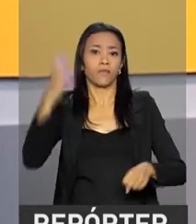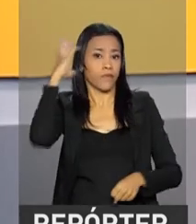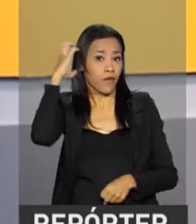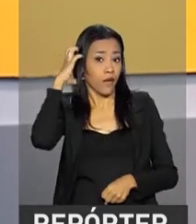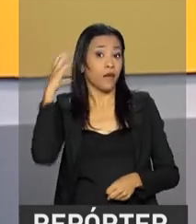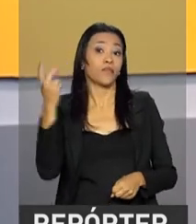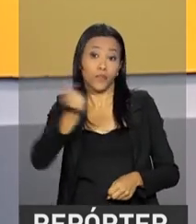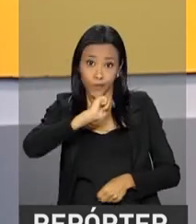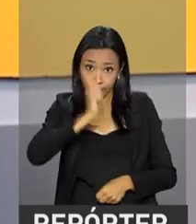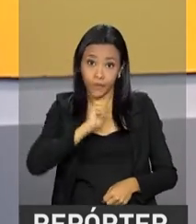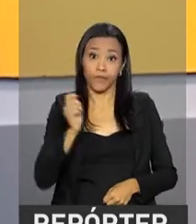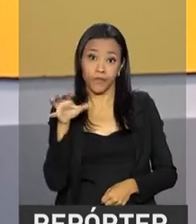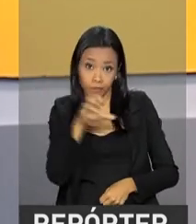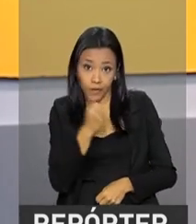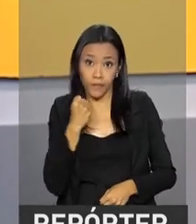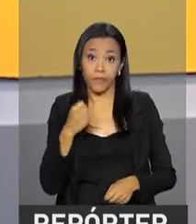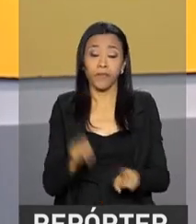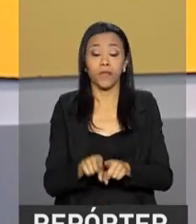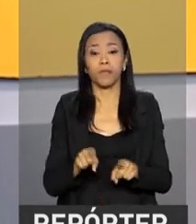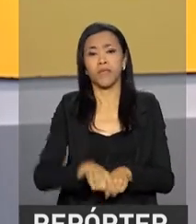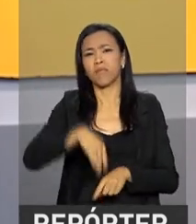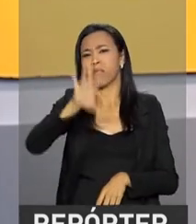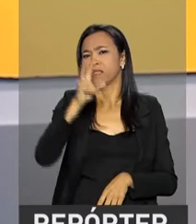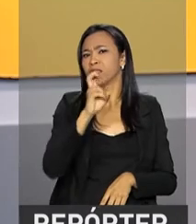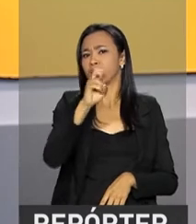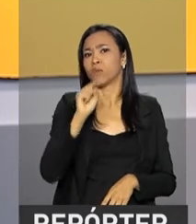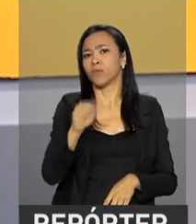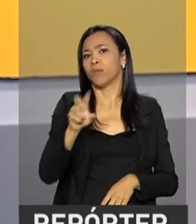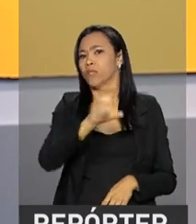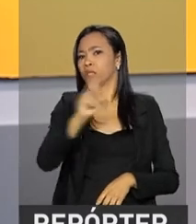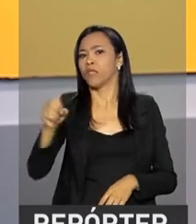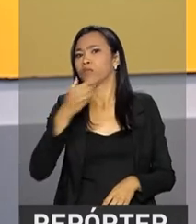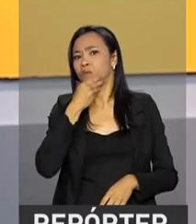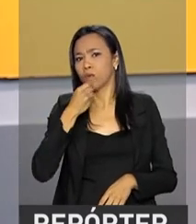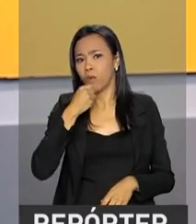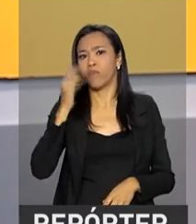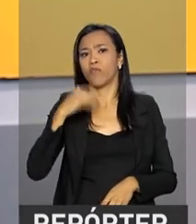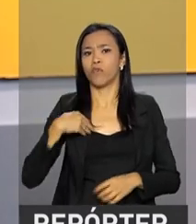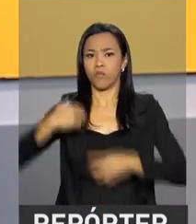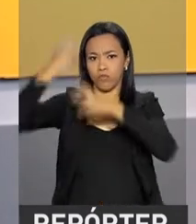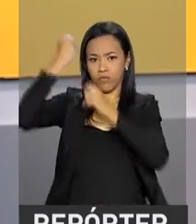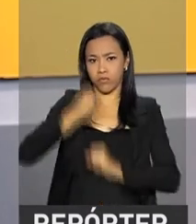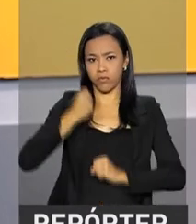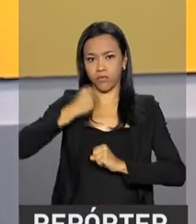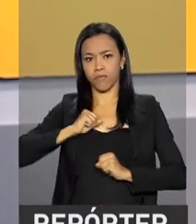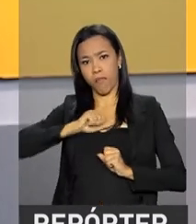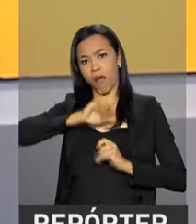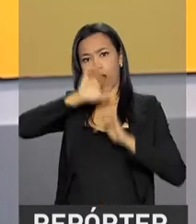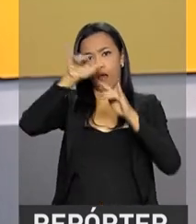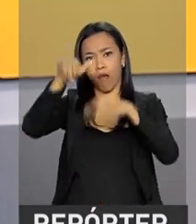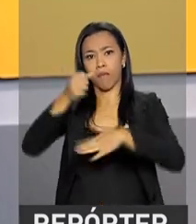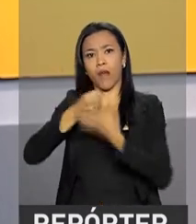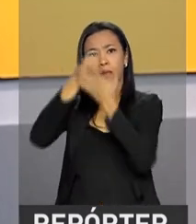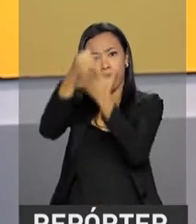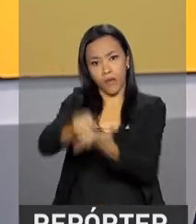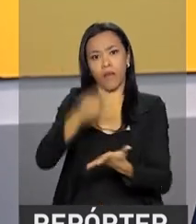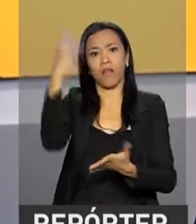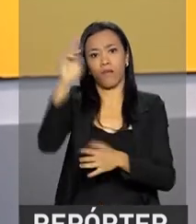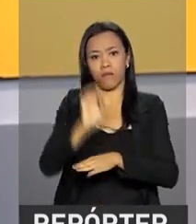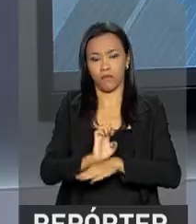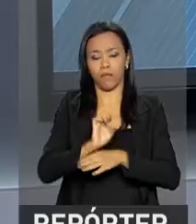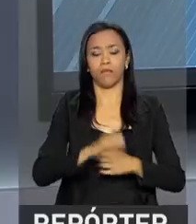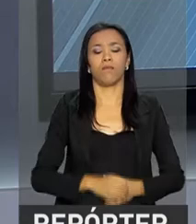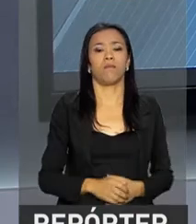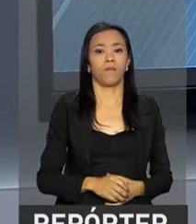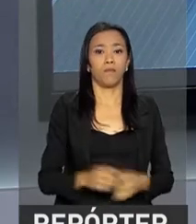drogas mais de cinco mil e quinhentos homens foram mobilizados pelas forças armadas para apoiar a ação das forças estaduais